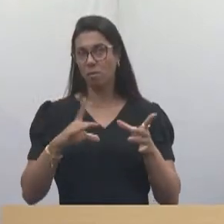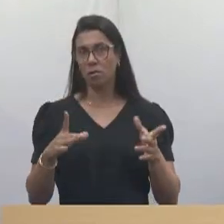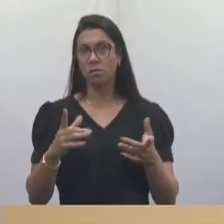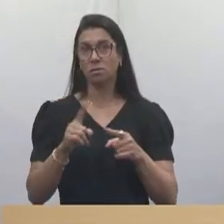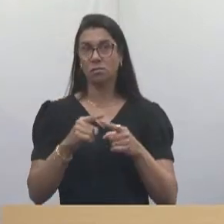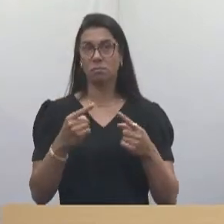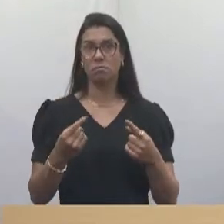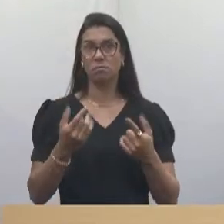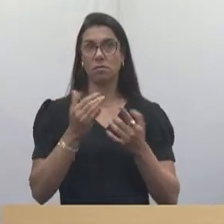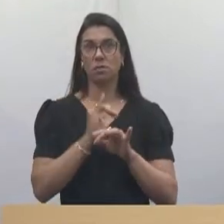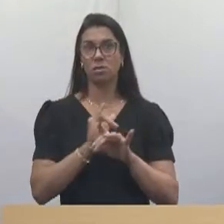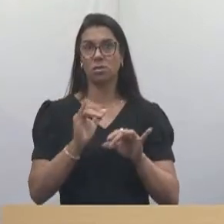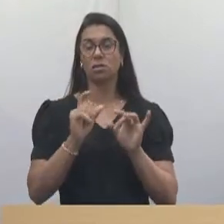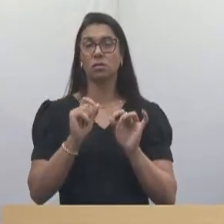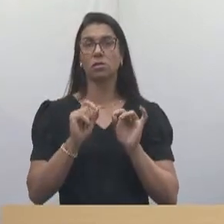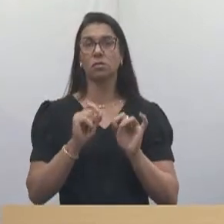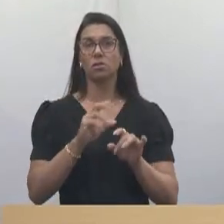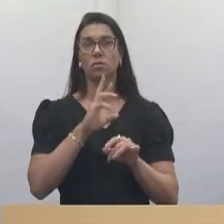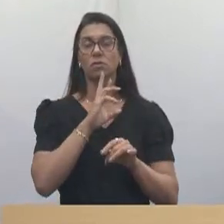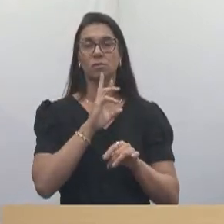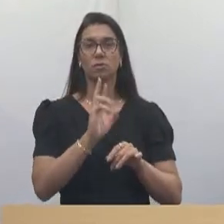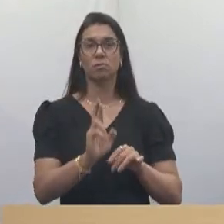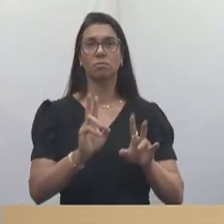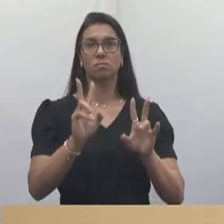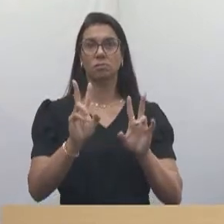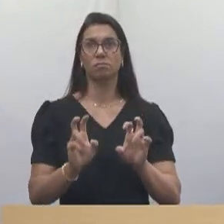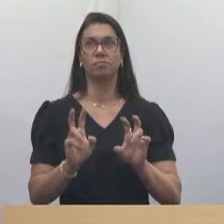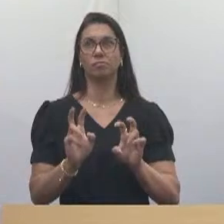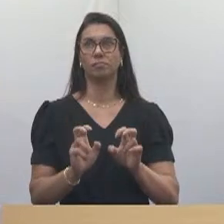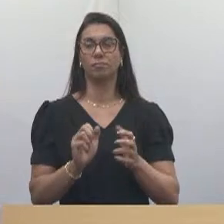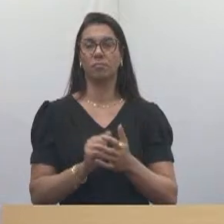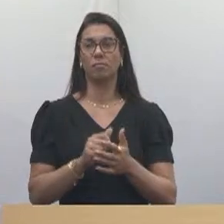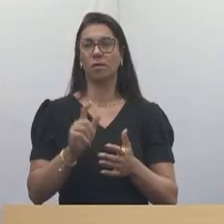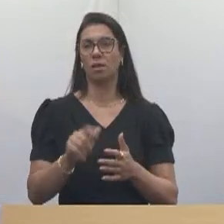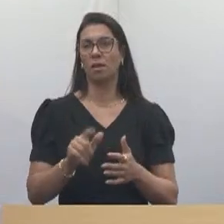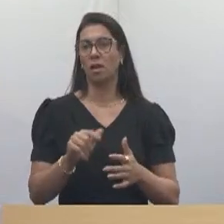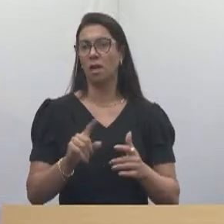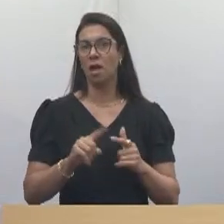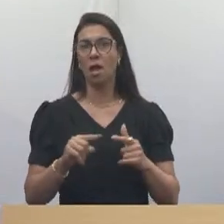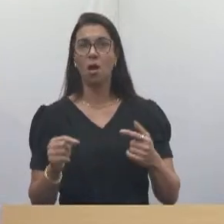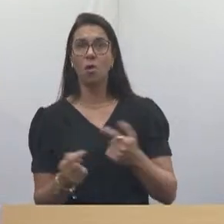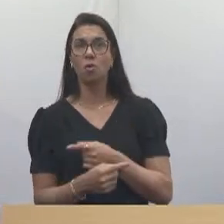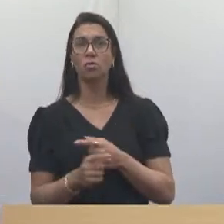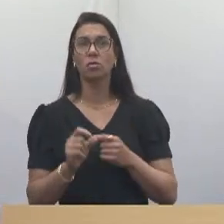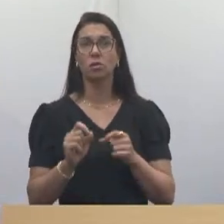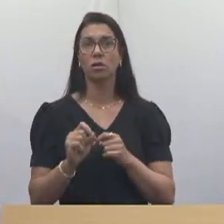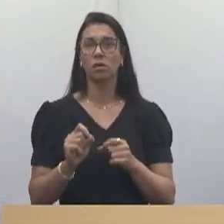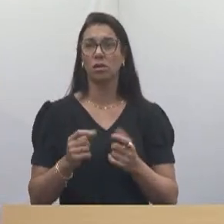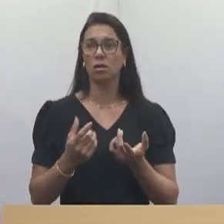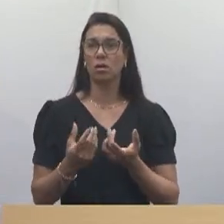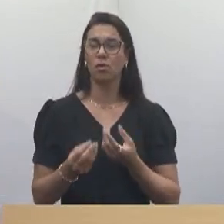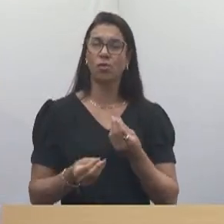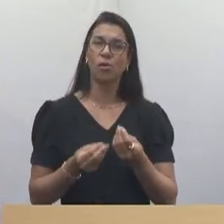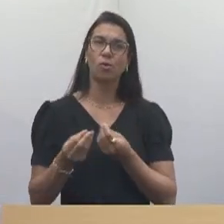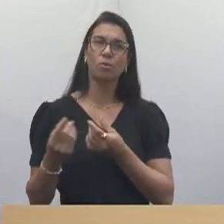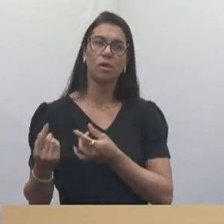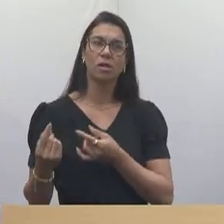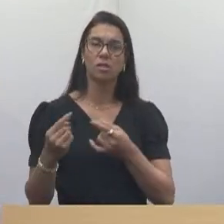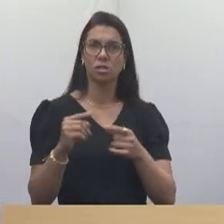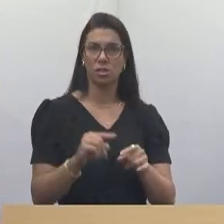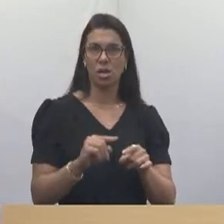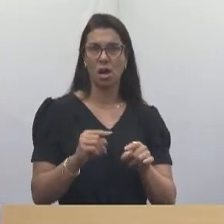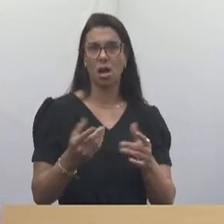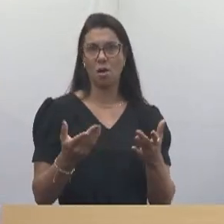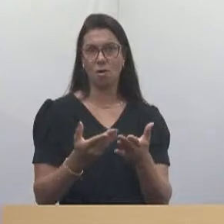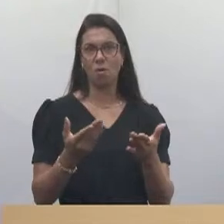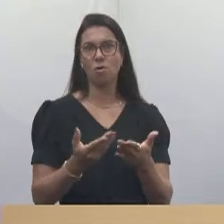E dizer, até em resposta, que é muito contrassenso, né? Critica hoje o governo do